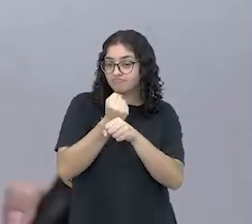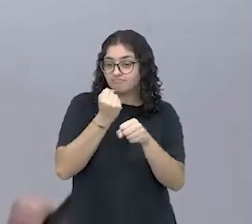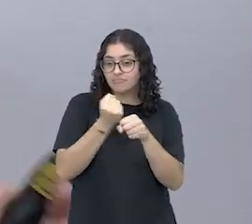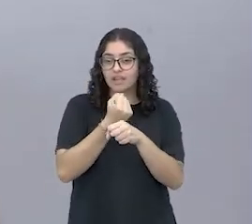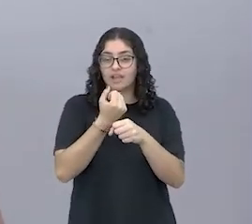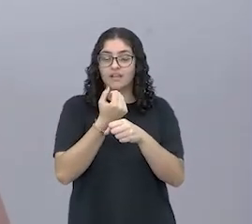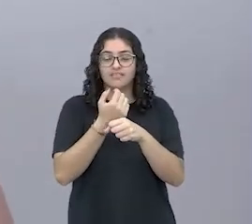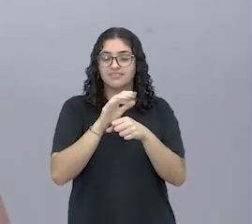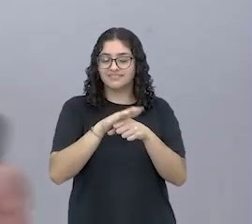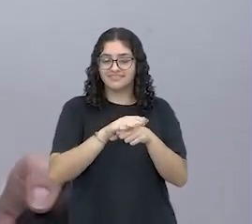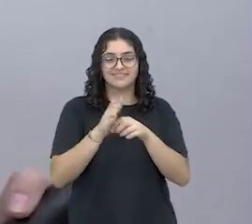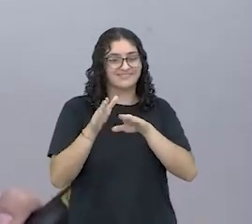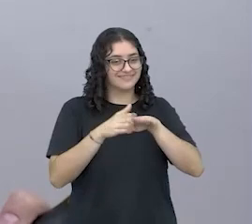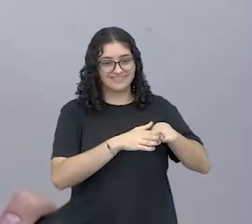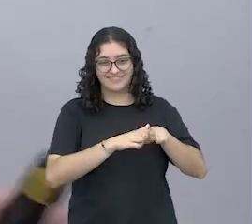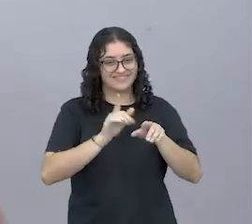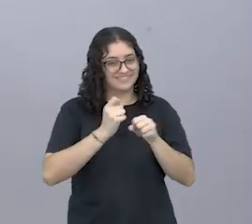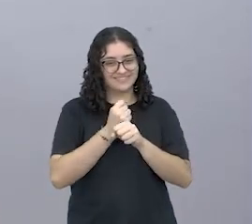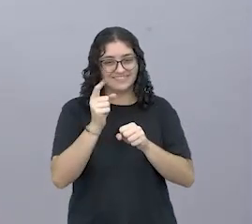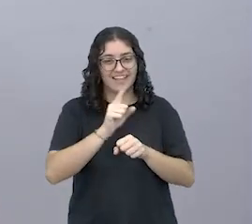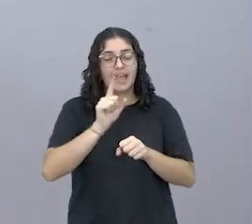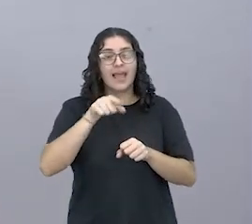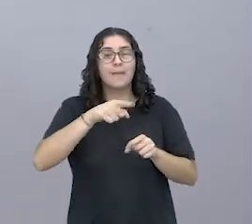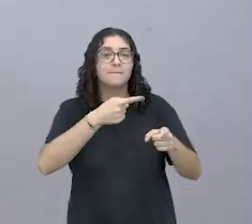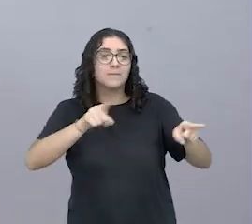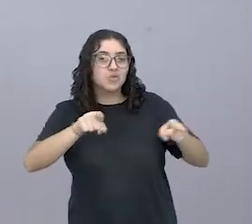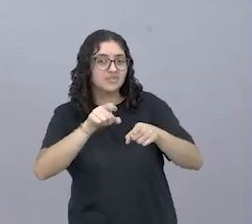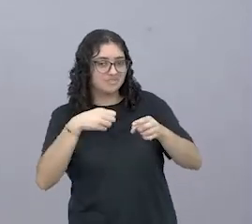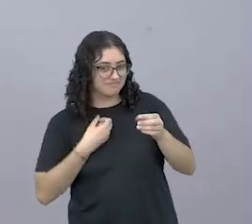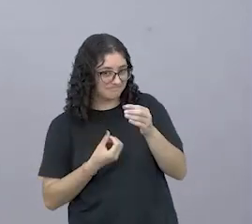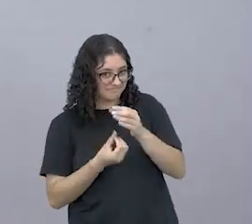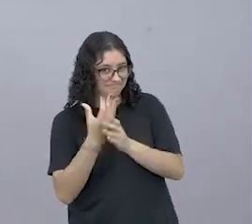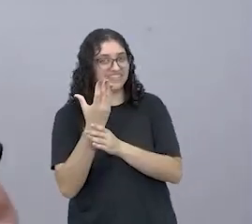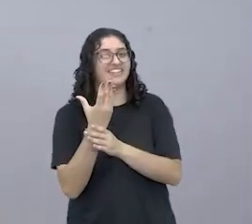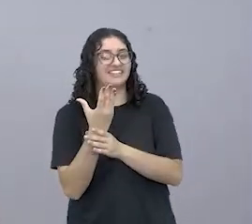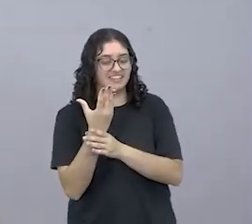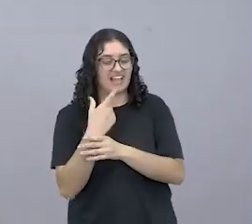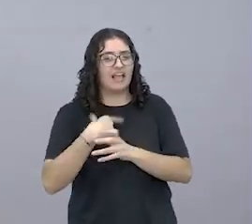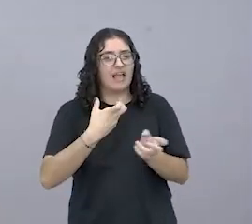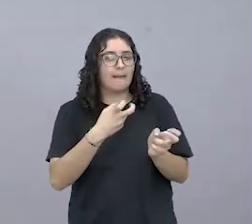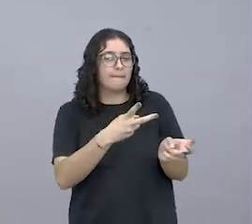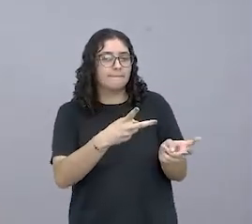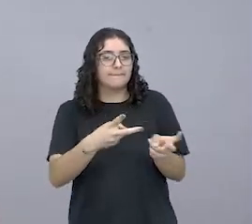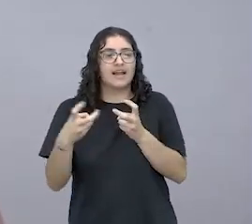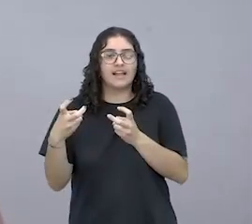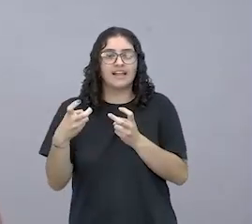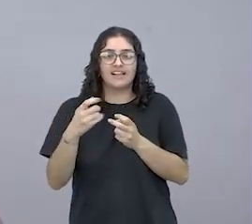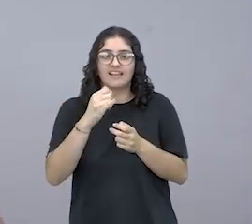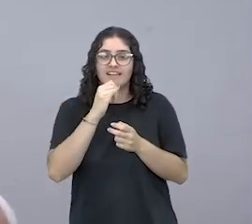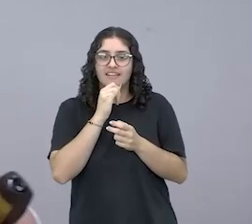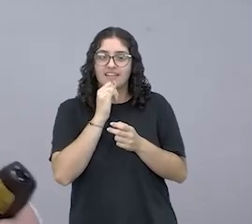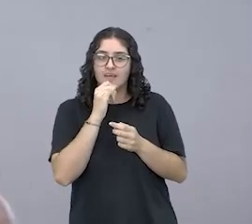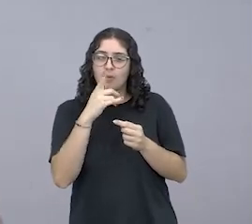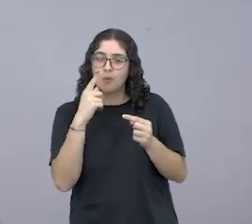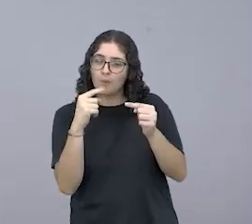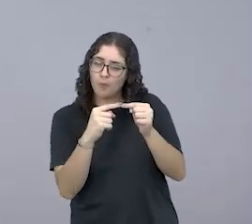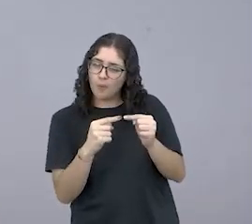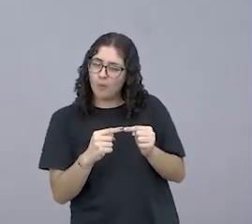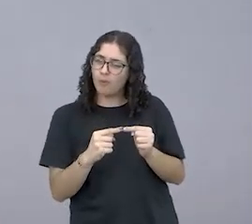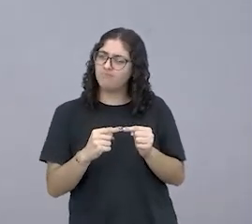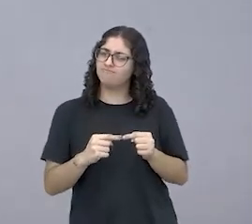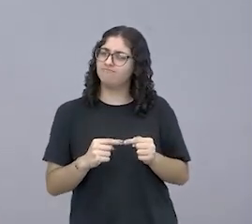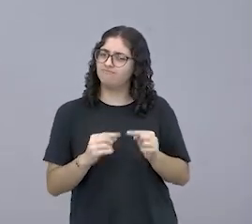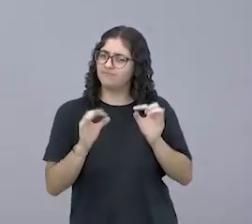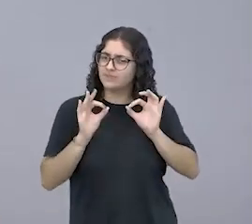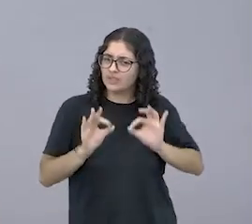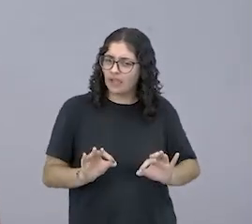uma música, então eu vou trabalhar uma música e eu quero que eles percebam, né, a harmonia, o ritmo. Eu